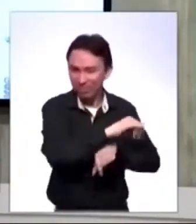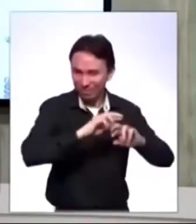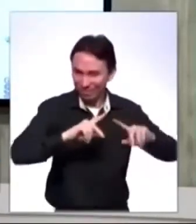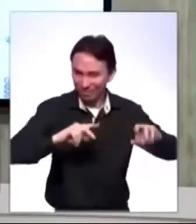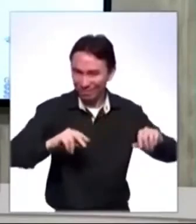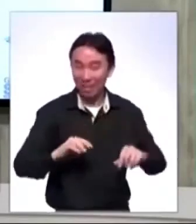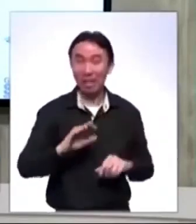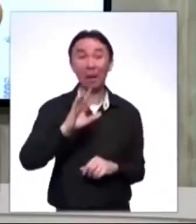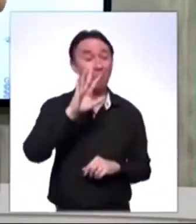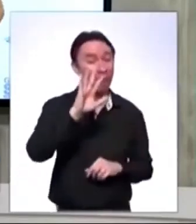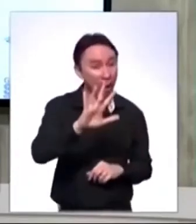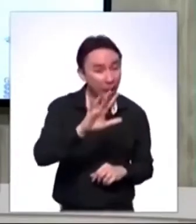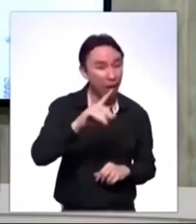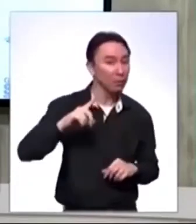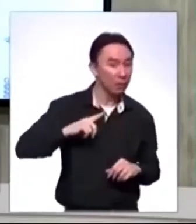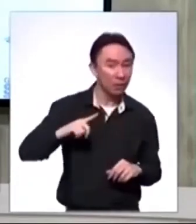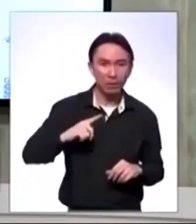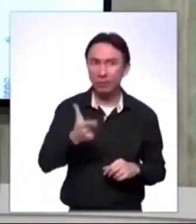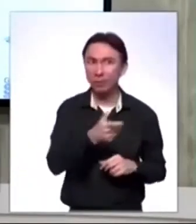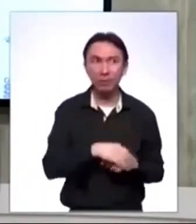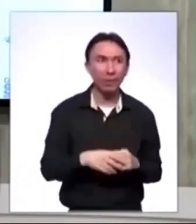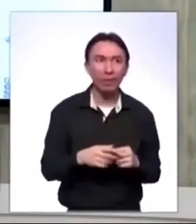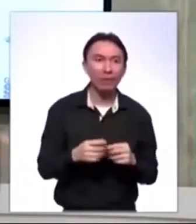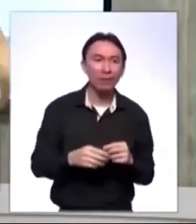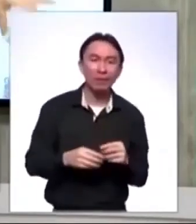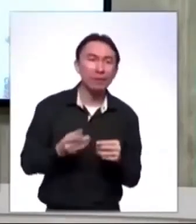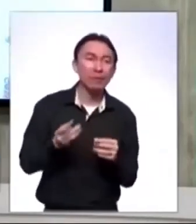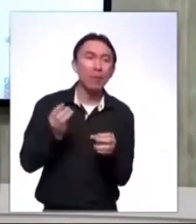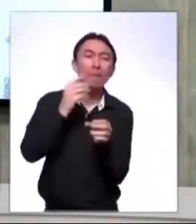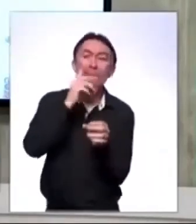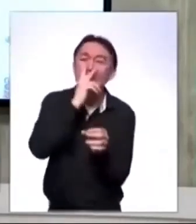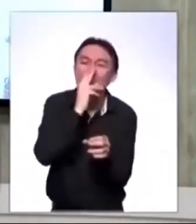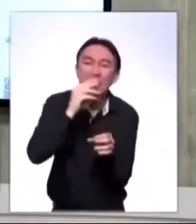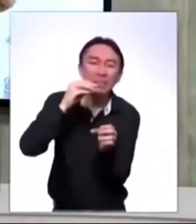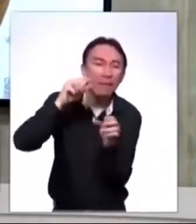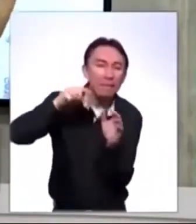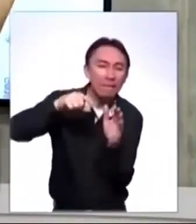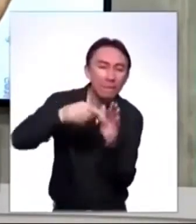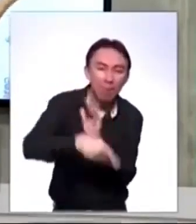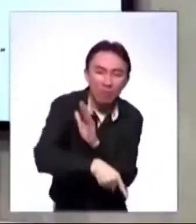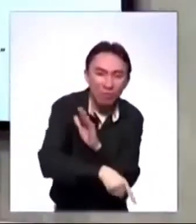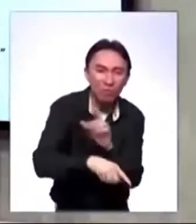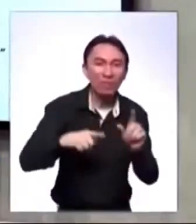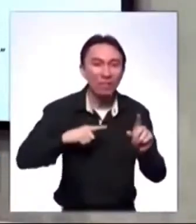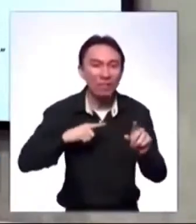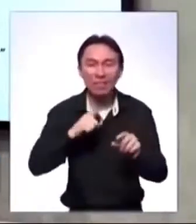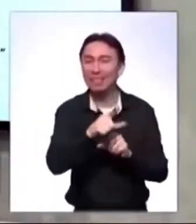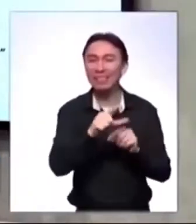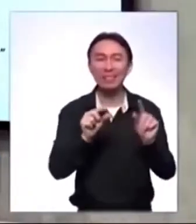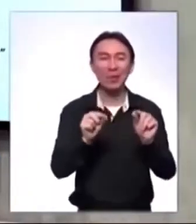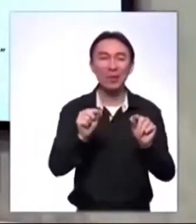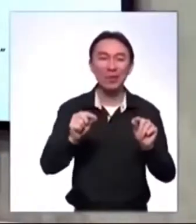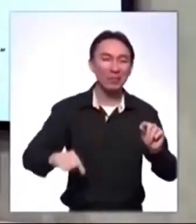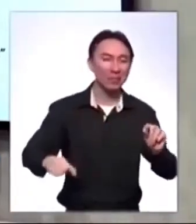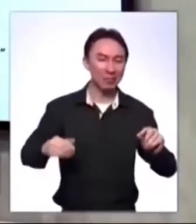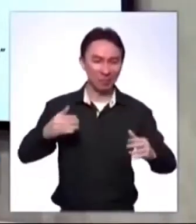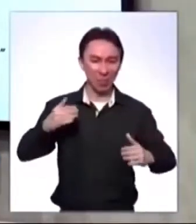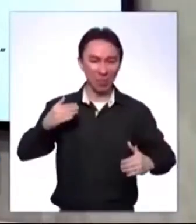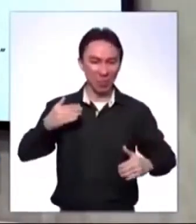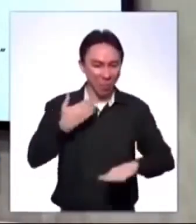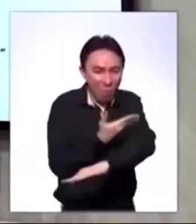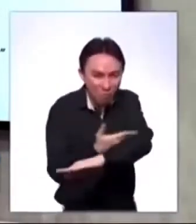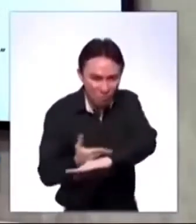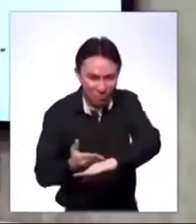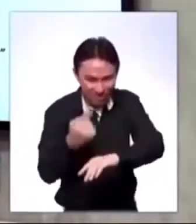fundo moral. Por que ele tem um fundo moral? Por que ele é um anjo? Porque ele está querendo deslembrar uma coisa. Lembra que teatro é catarse? Fazer,